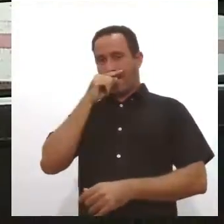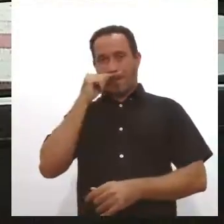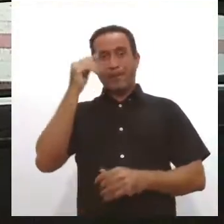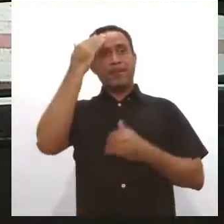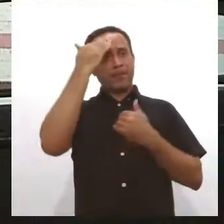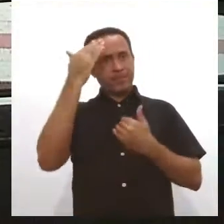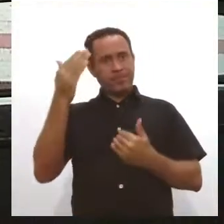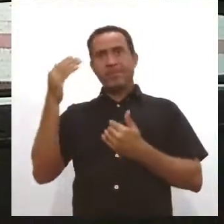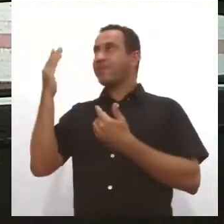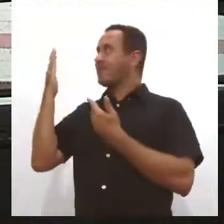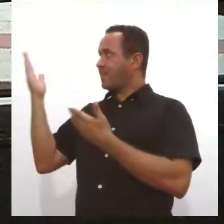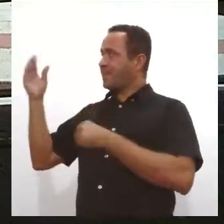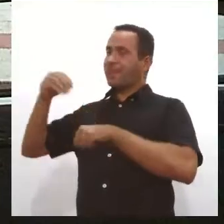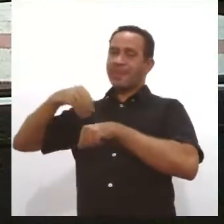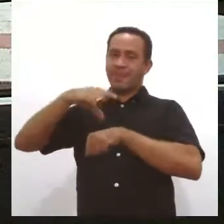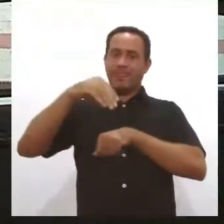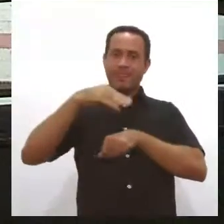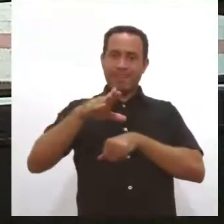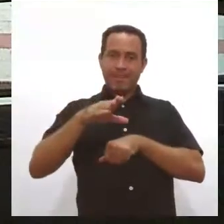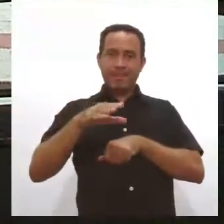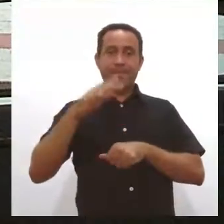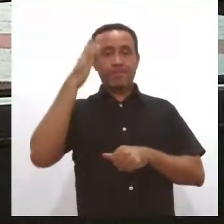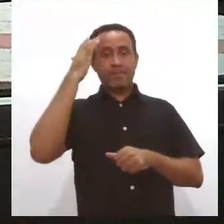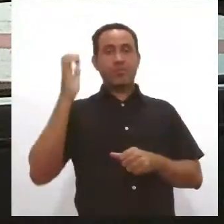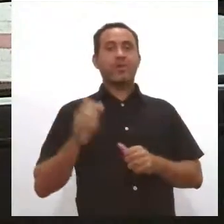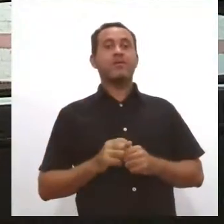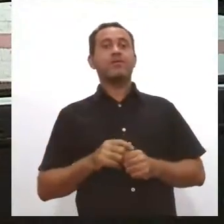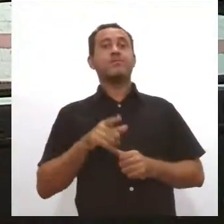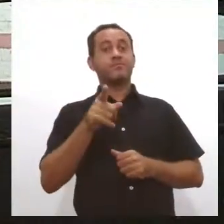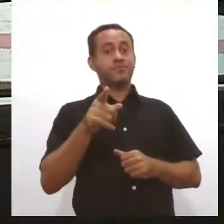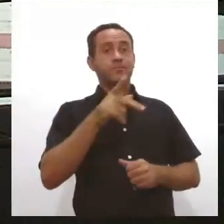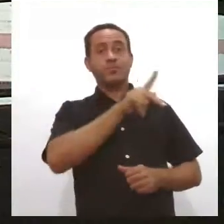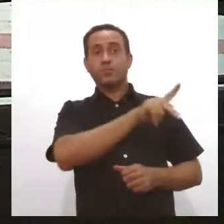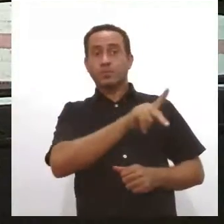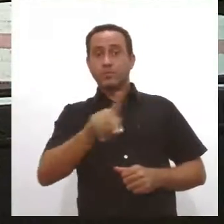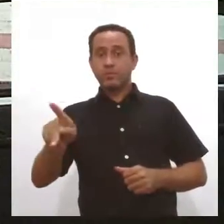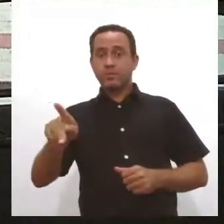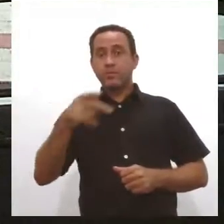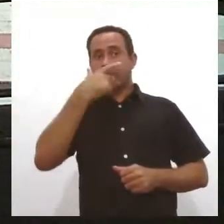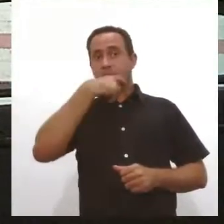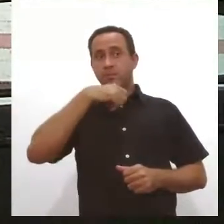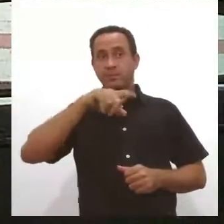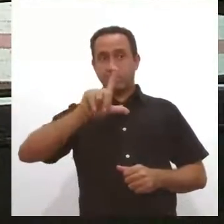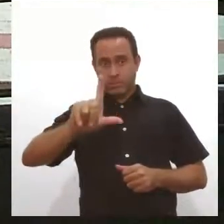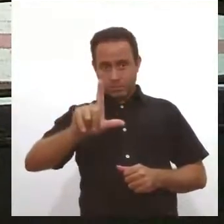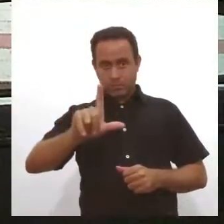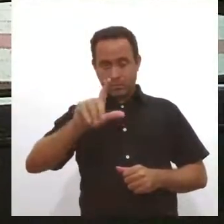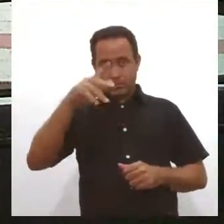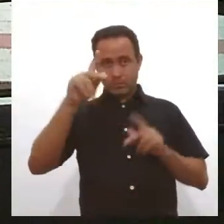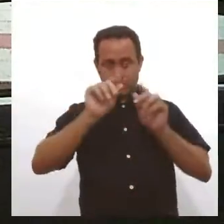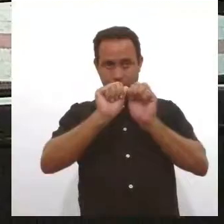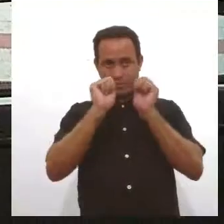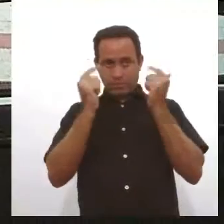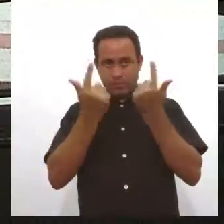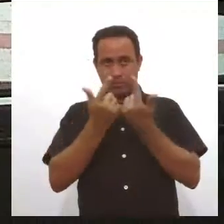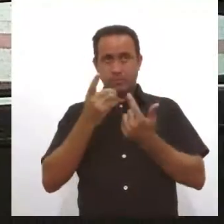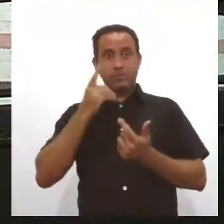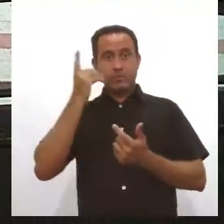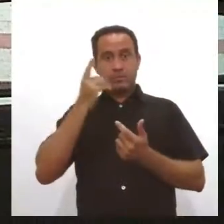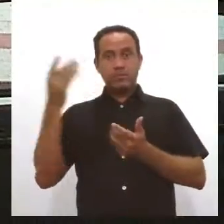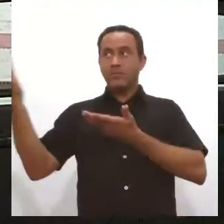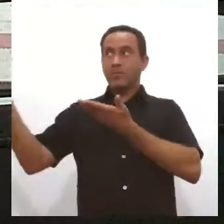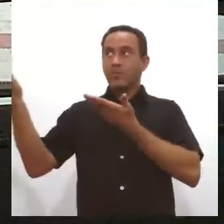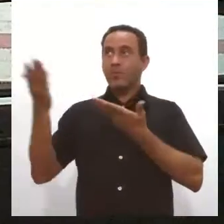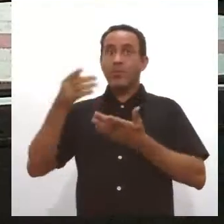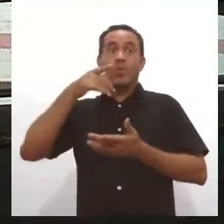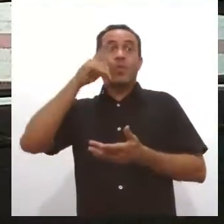Obrigada, Júnior Ventura, pelas informações e até amanhã. E olha, o presidente da Assembleia Legislativa de Sergipe, deputado Luciano Bispo, recebeu